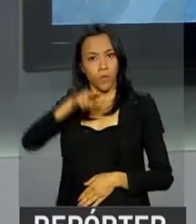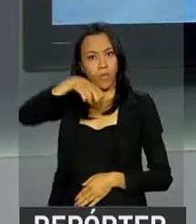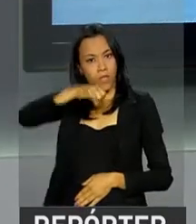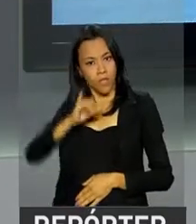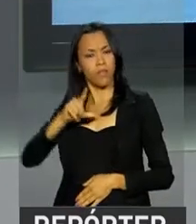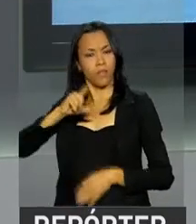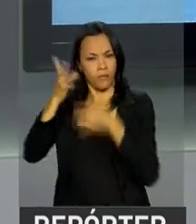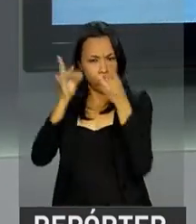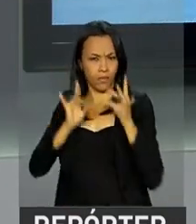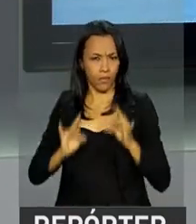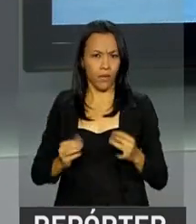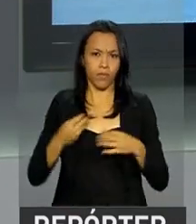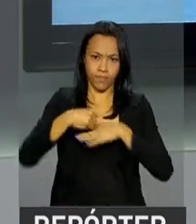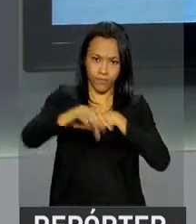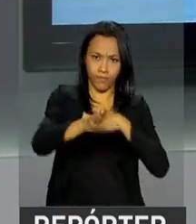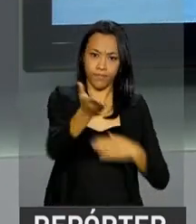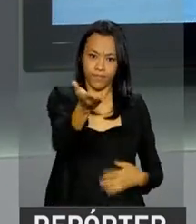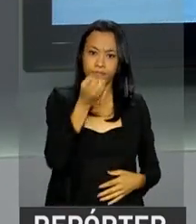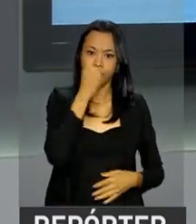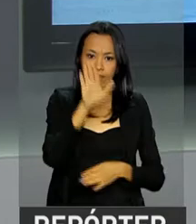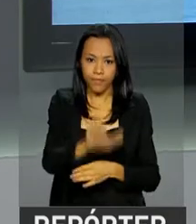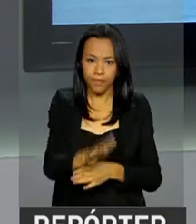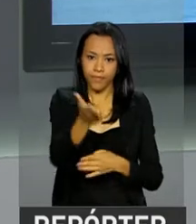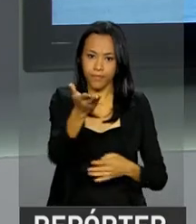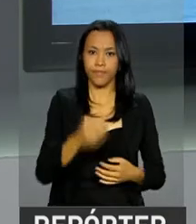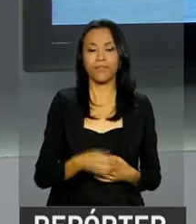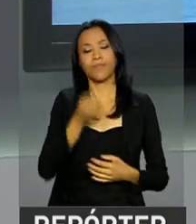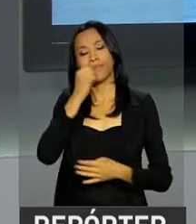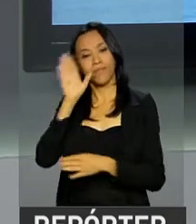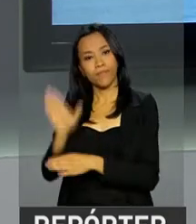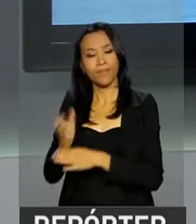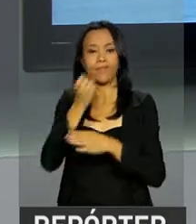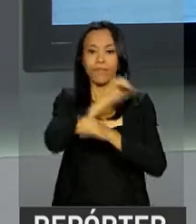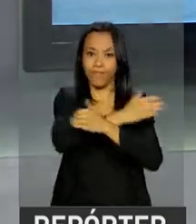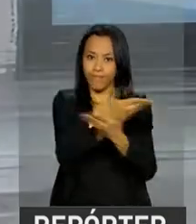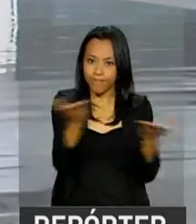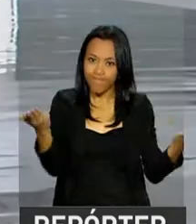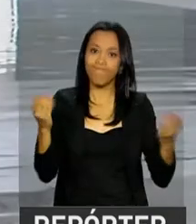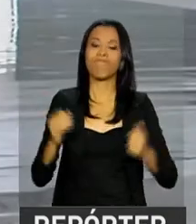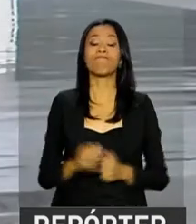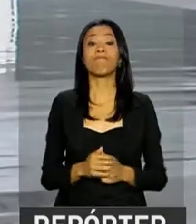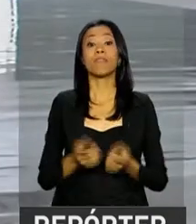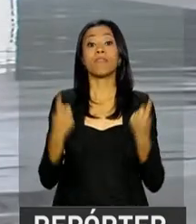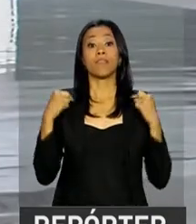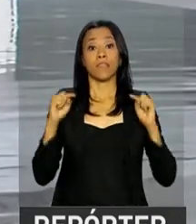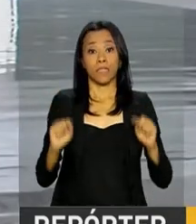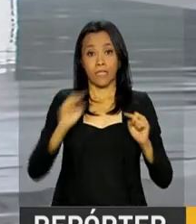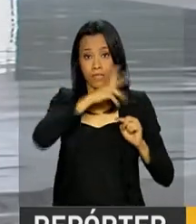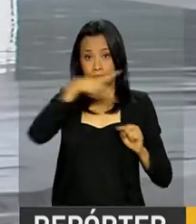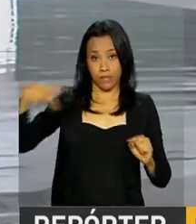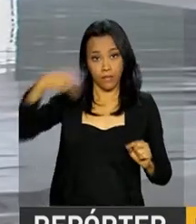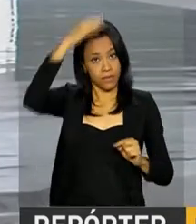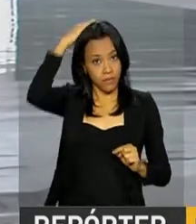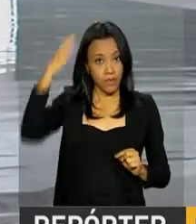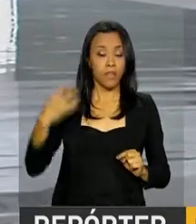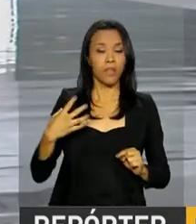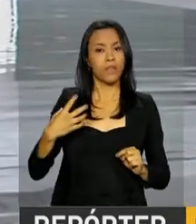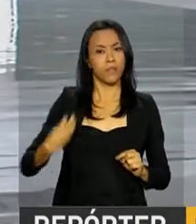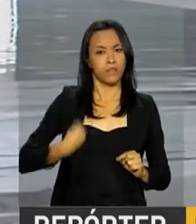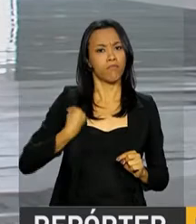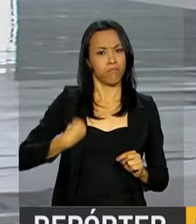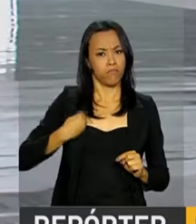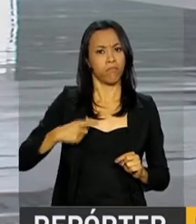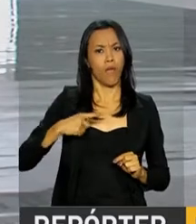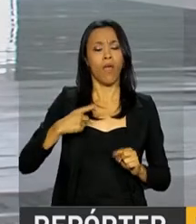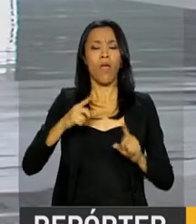detalhes. Olá, Ney, boa tarde. Boa tarde, Thaísa. Boa tarde a todos. Olha, Thaísa, o presidente Michel Temer se reúne com